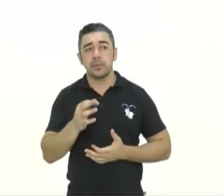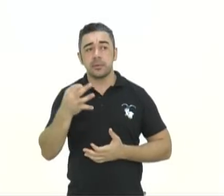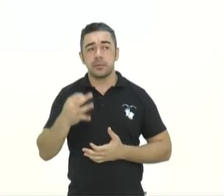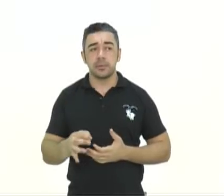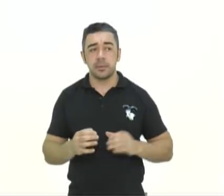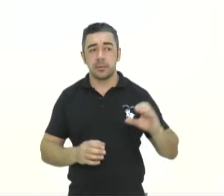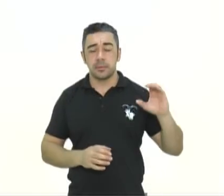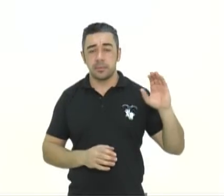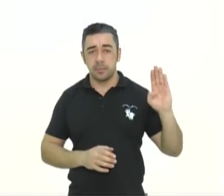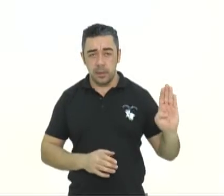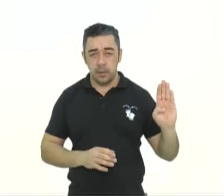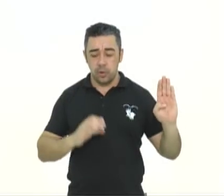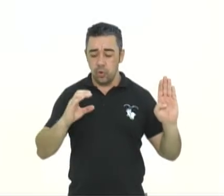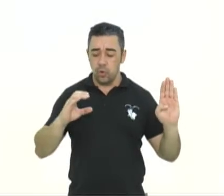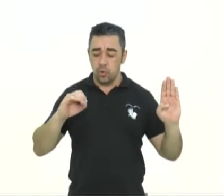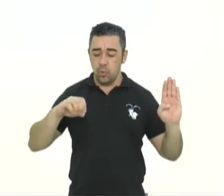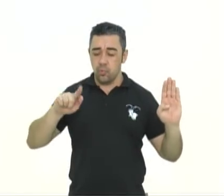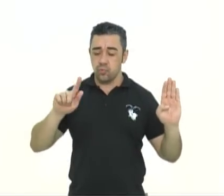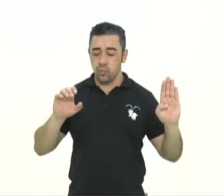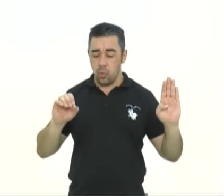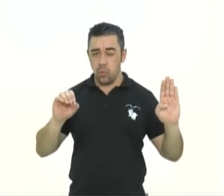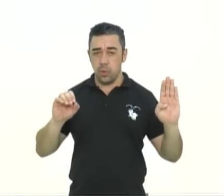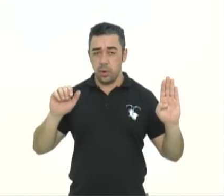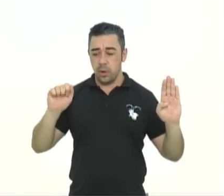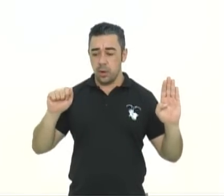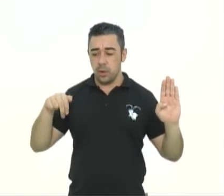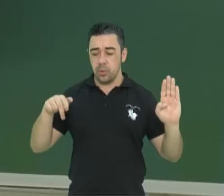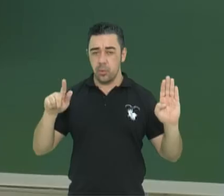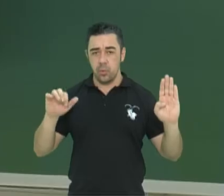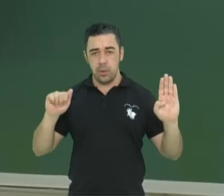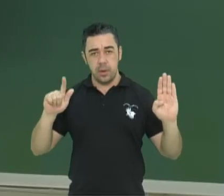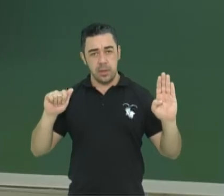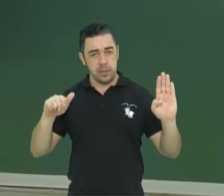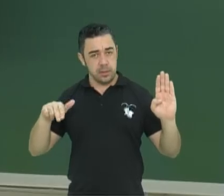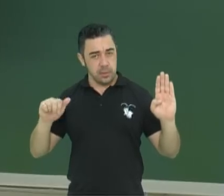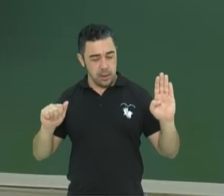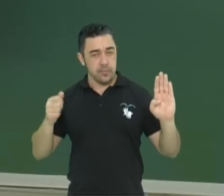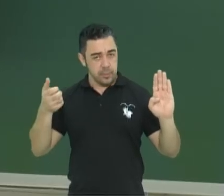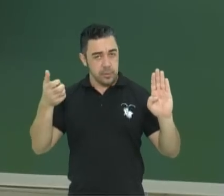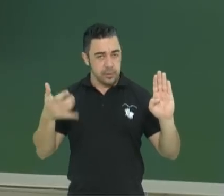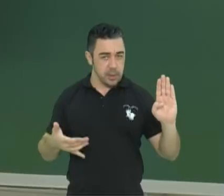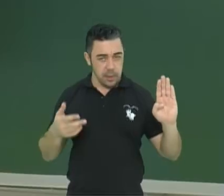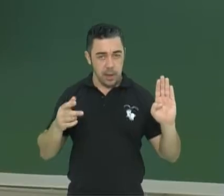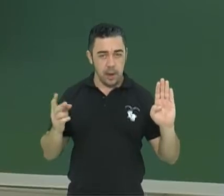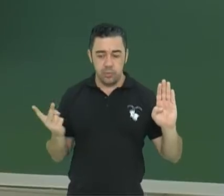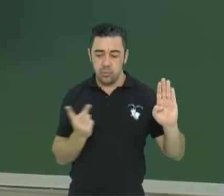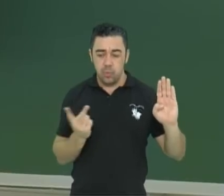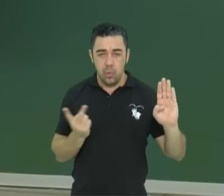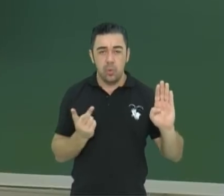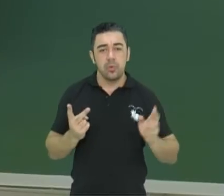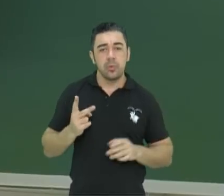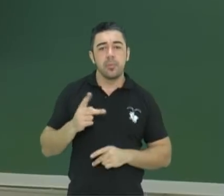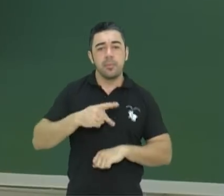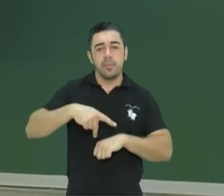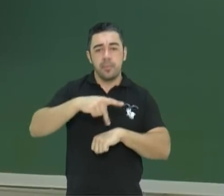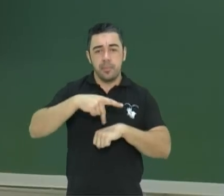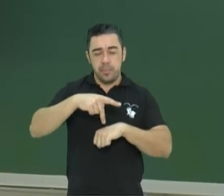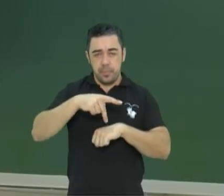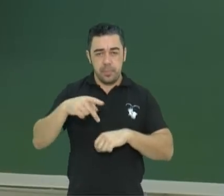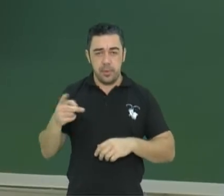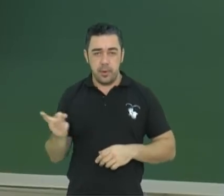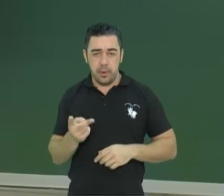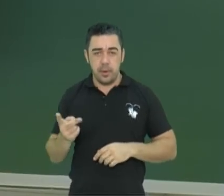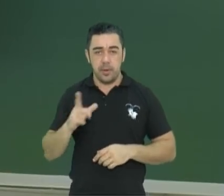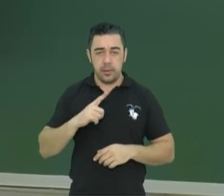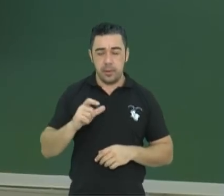região congo-angolana, das duas etnias que a gente vai falar um pouquinho também na aula de hoje. Lembrando que essas regiões estavam na